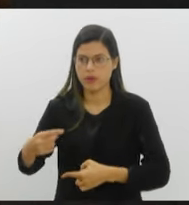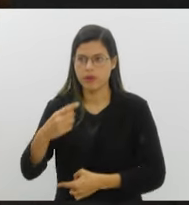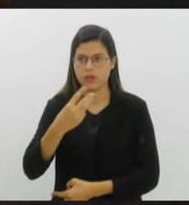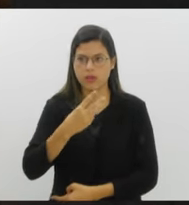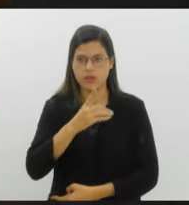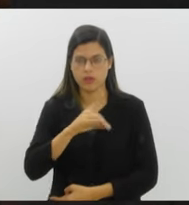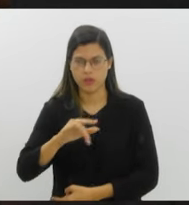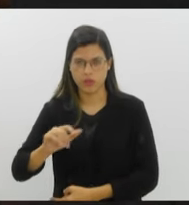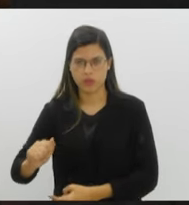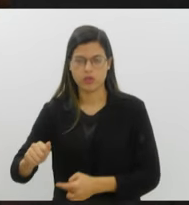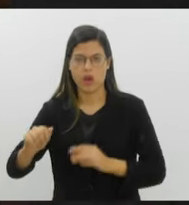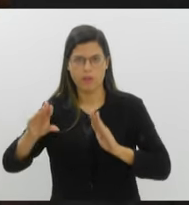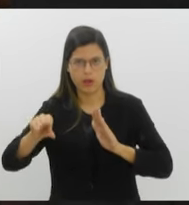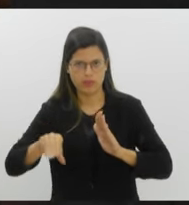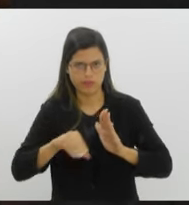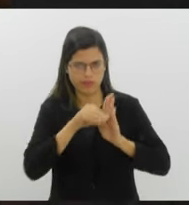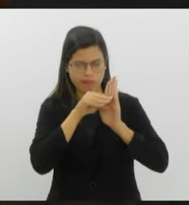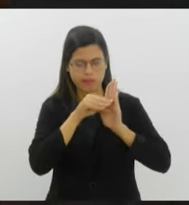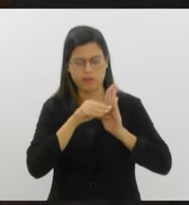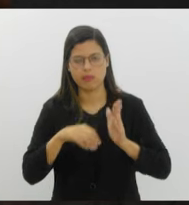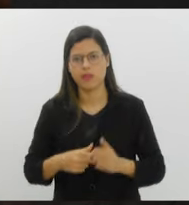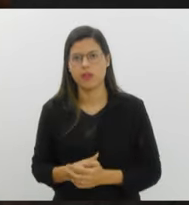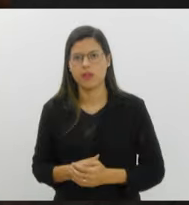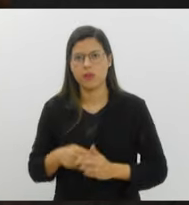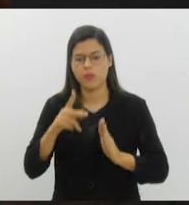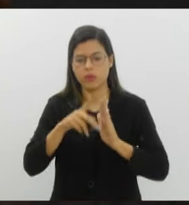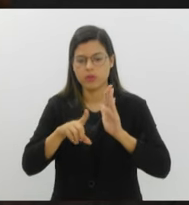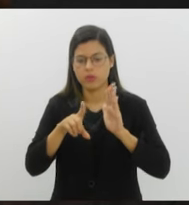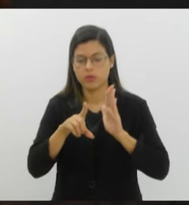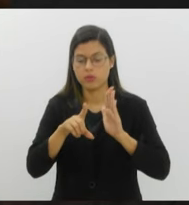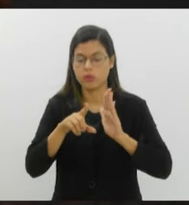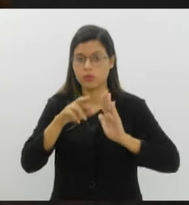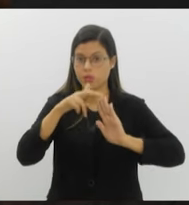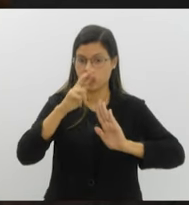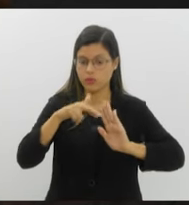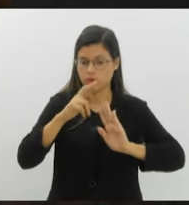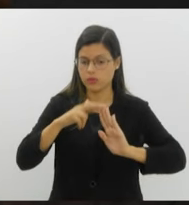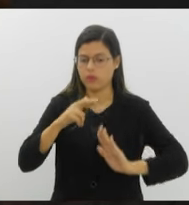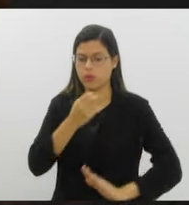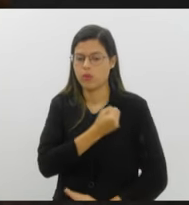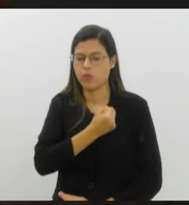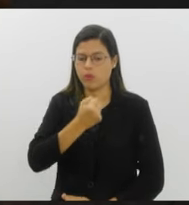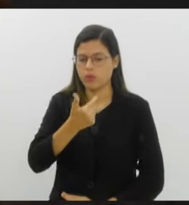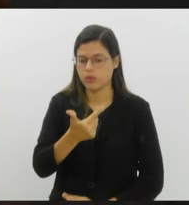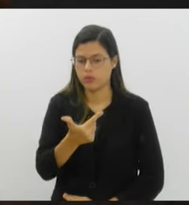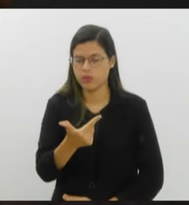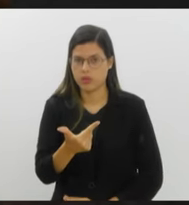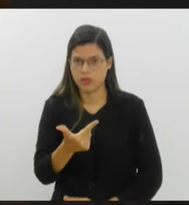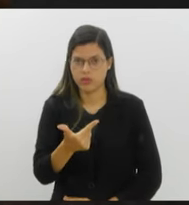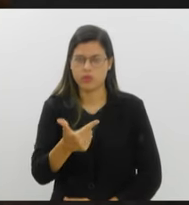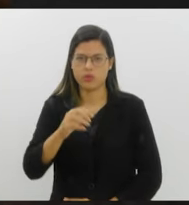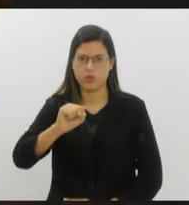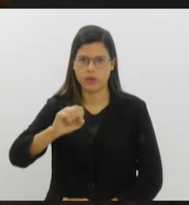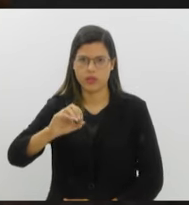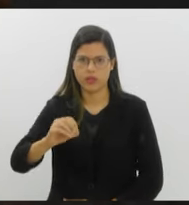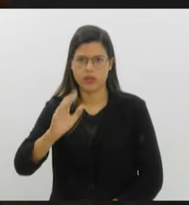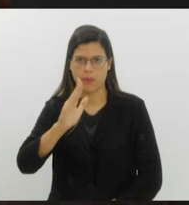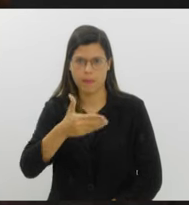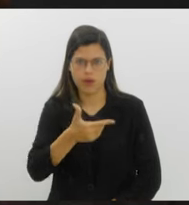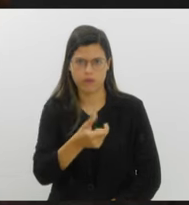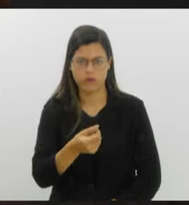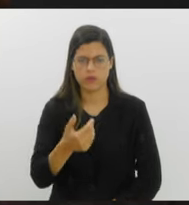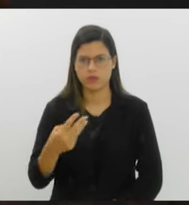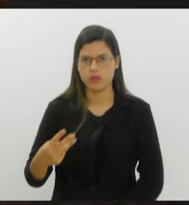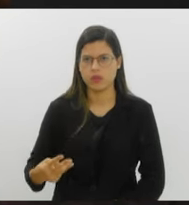para recebimento de emendas. Projeto de resolução número 280 de 23, de autoria